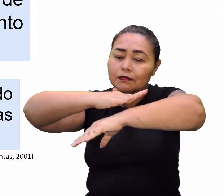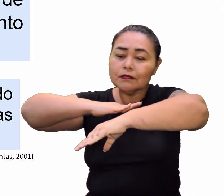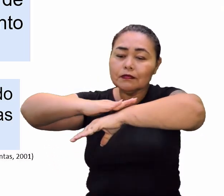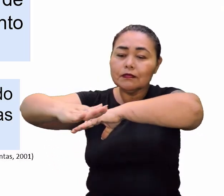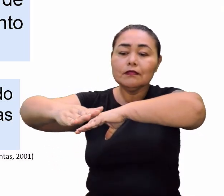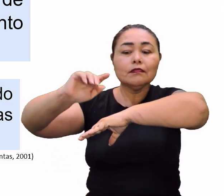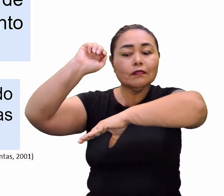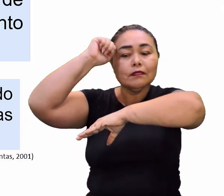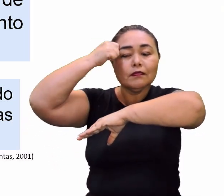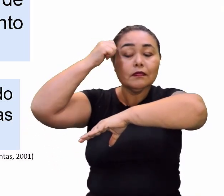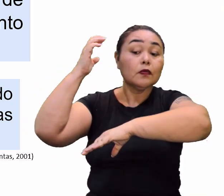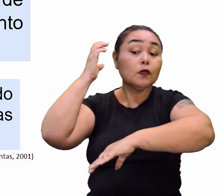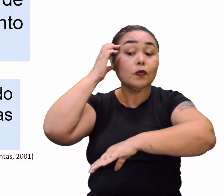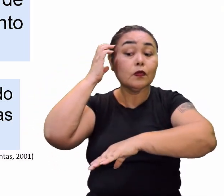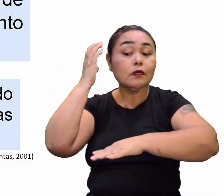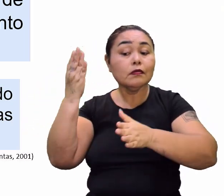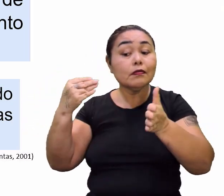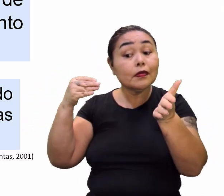da rodovia